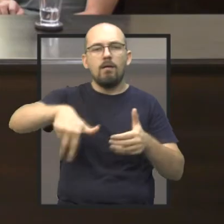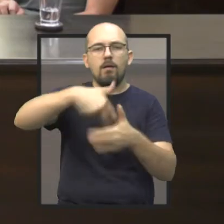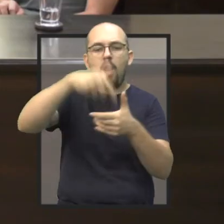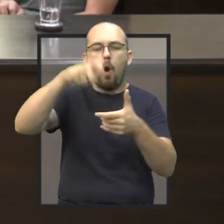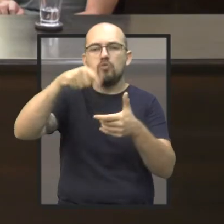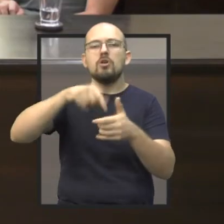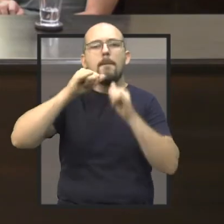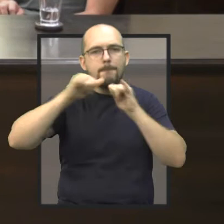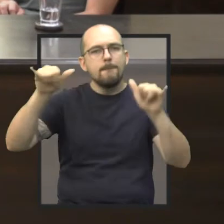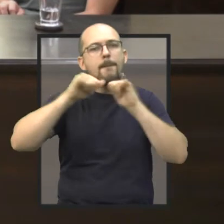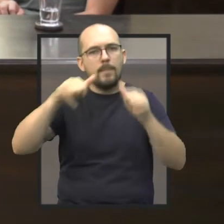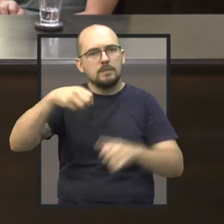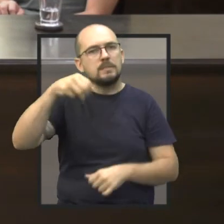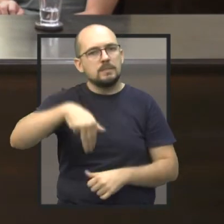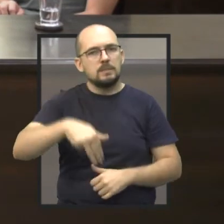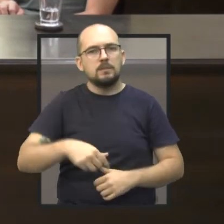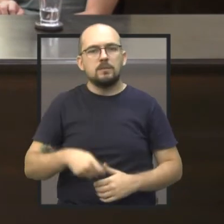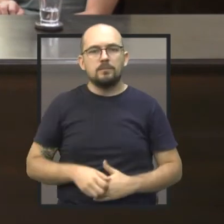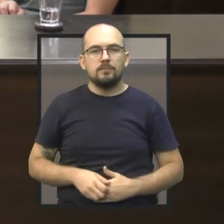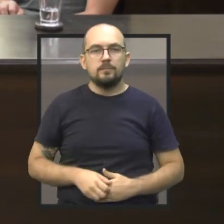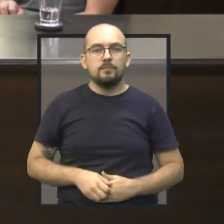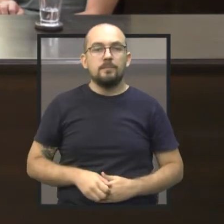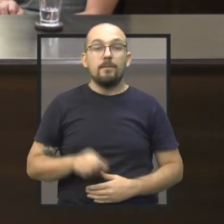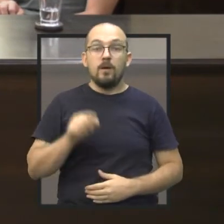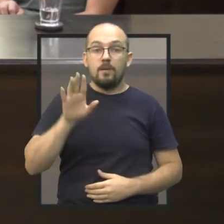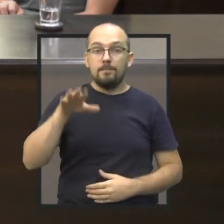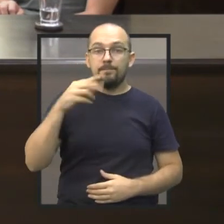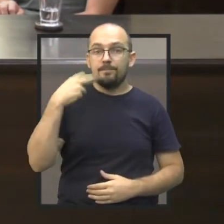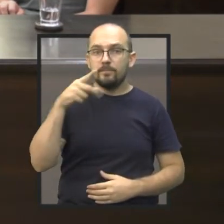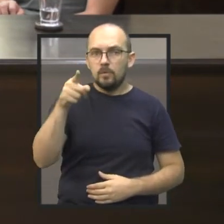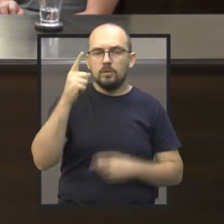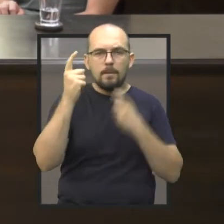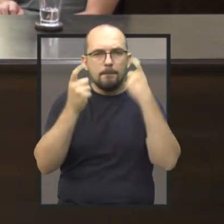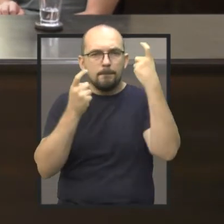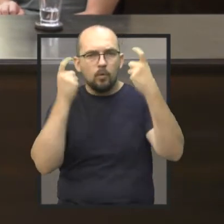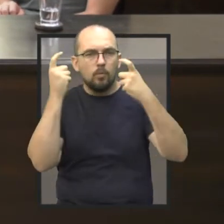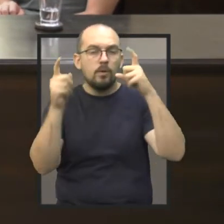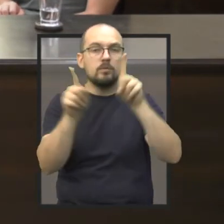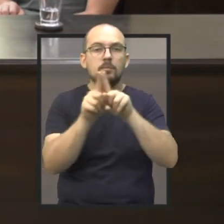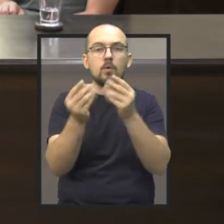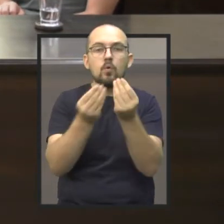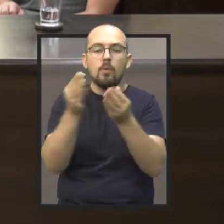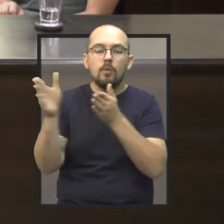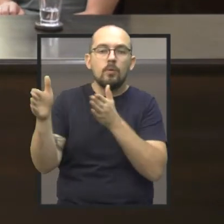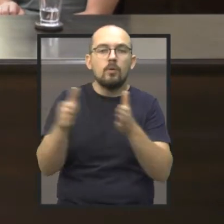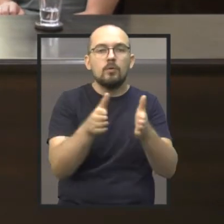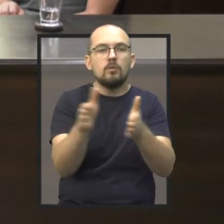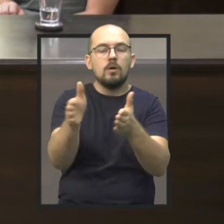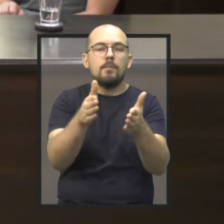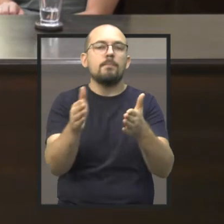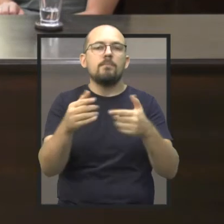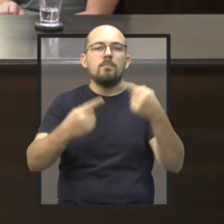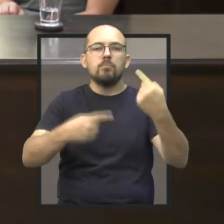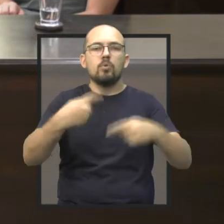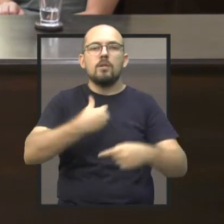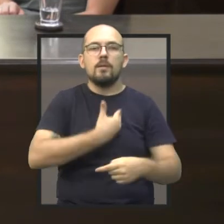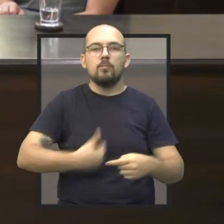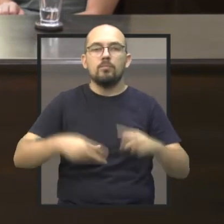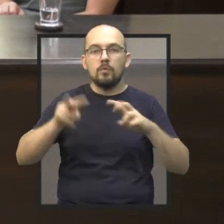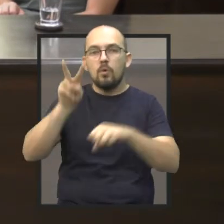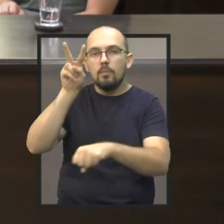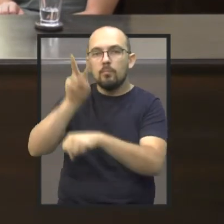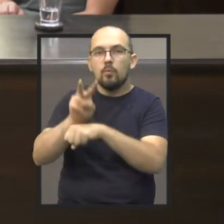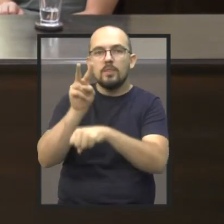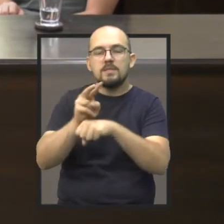então. Vereador, o senhor está preocupado como vem sendo conduzidas as políticas públicas na área de